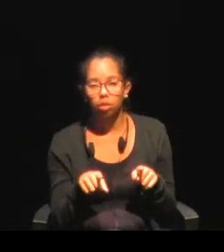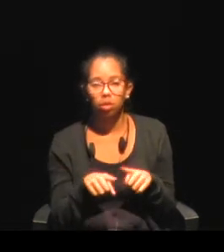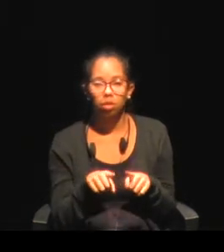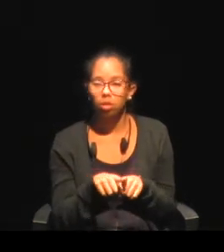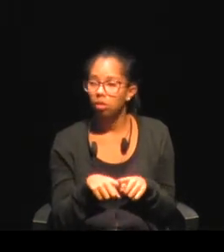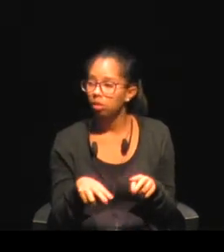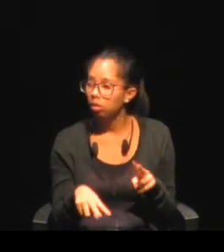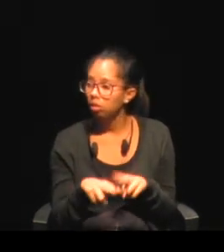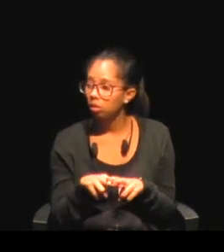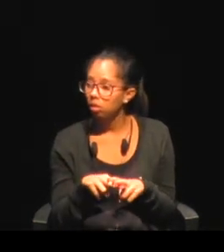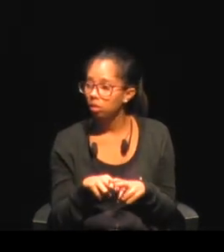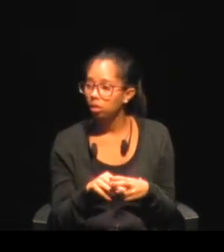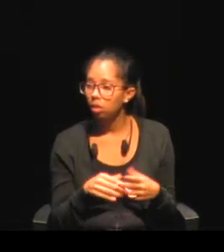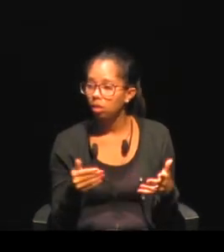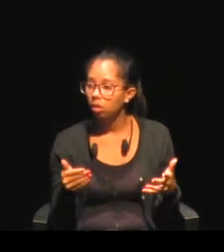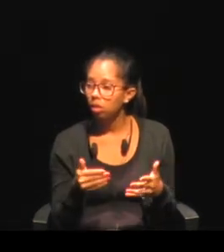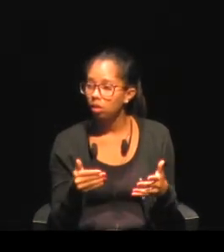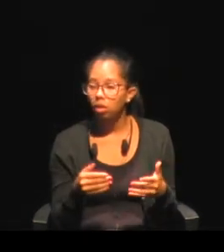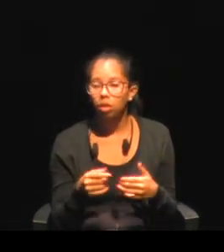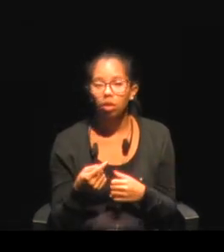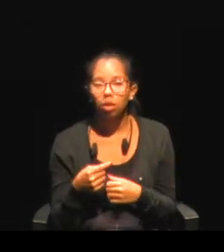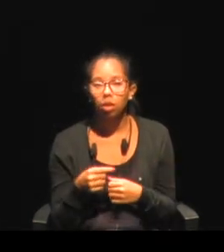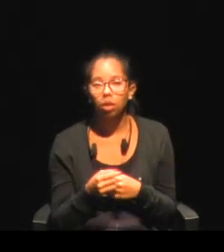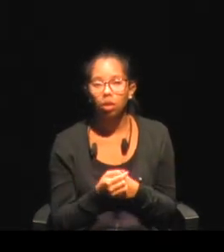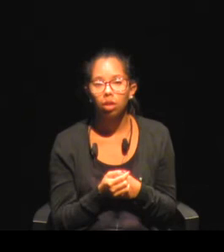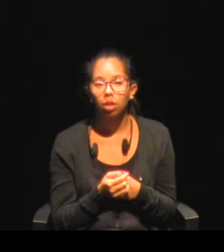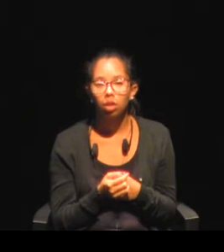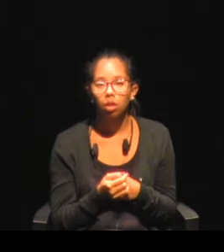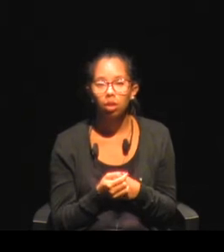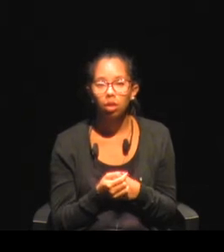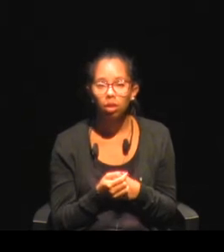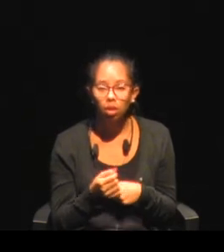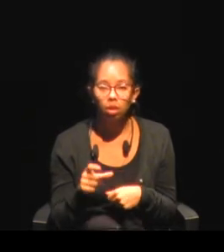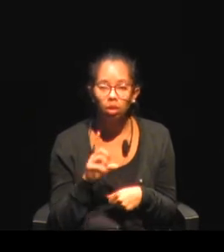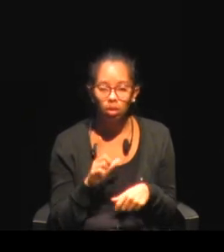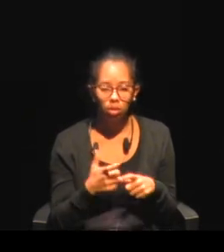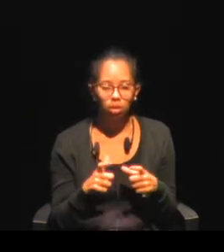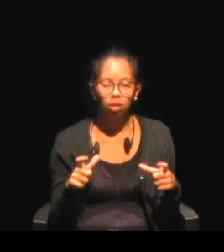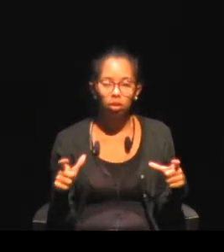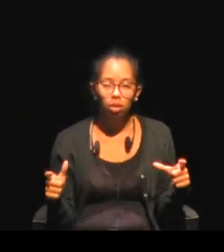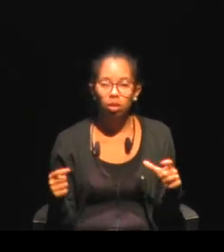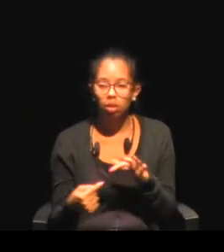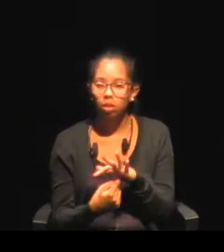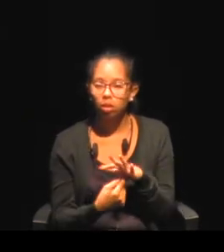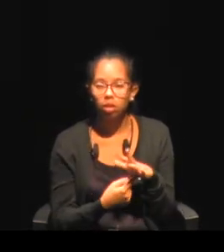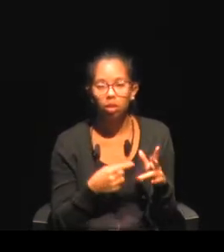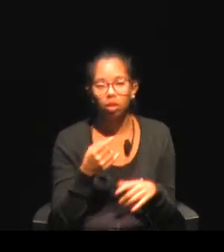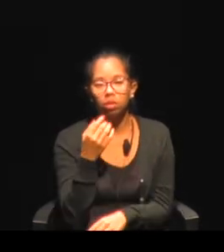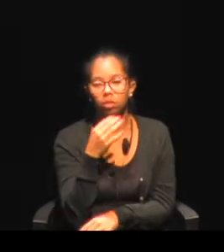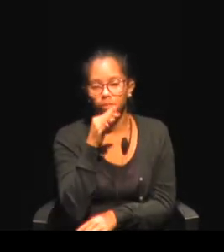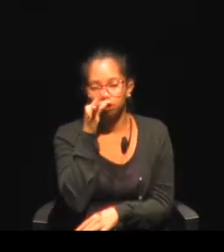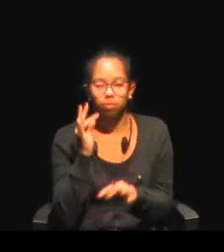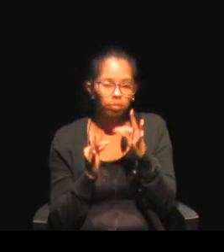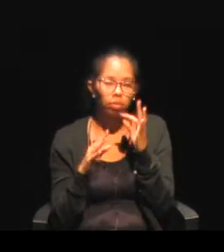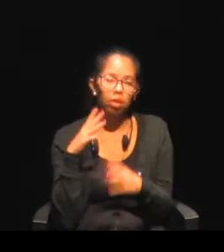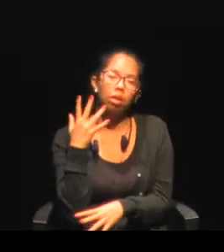ditadura militar, funcionou como um presídio político também. Quer dizer, esse edifício ele tem, e é uma ruína hoje, que tem uma grande área